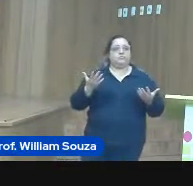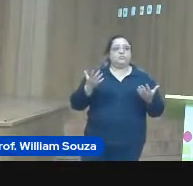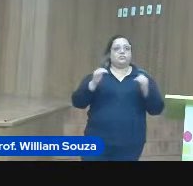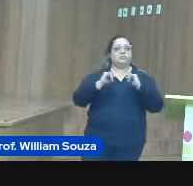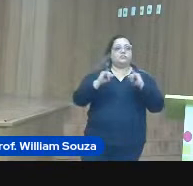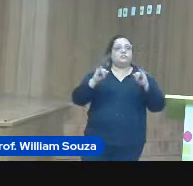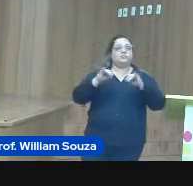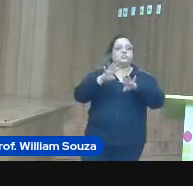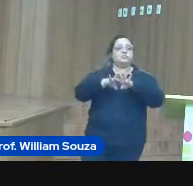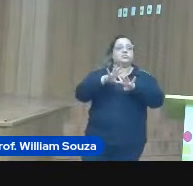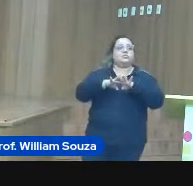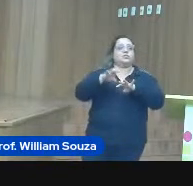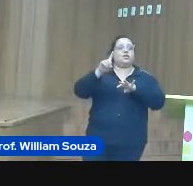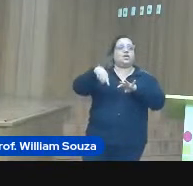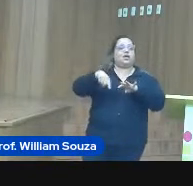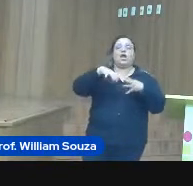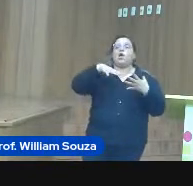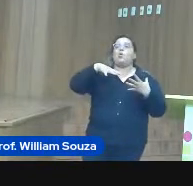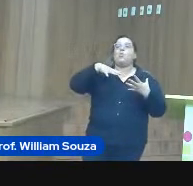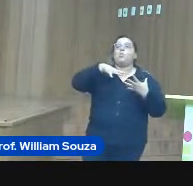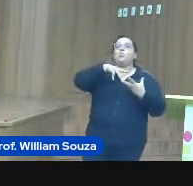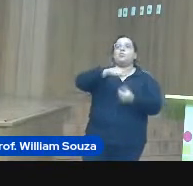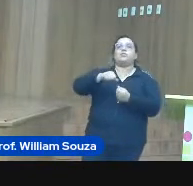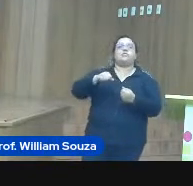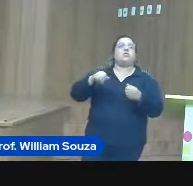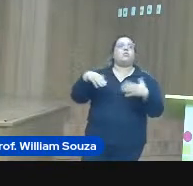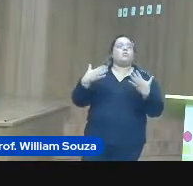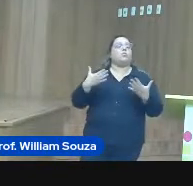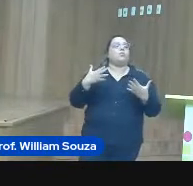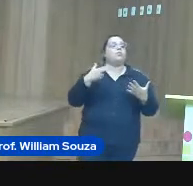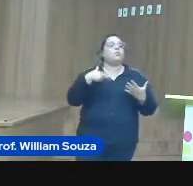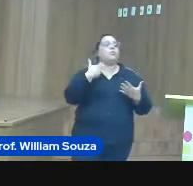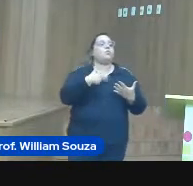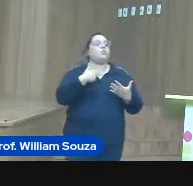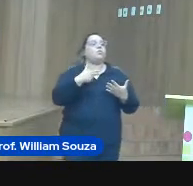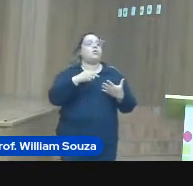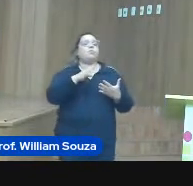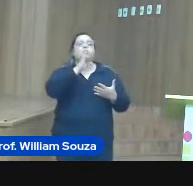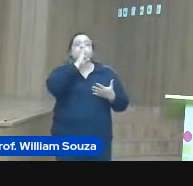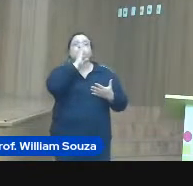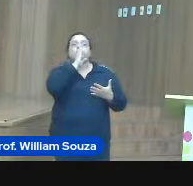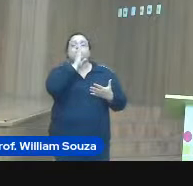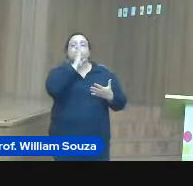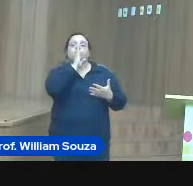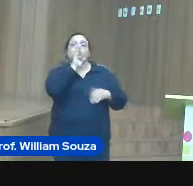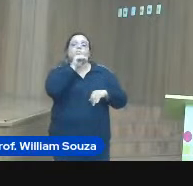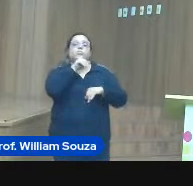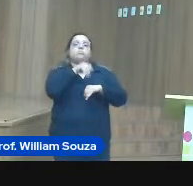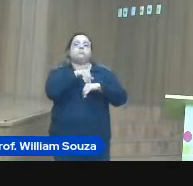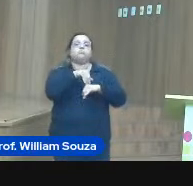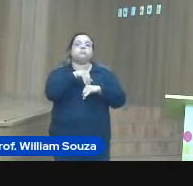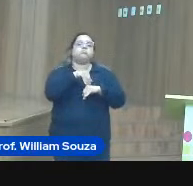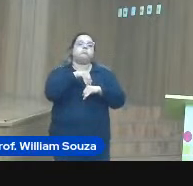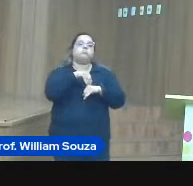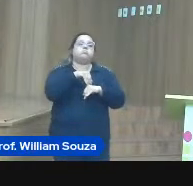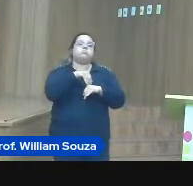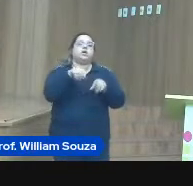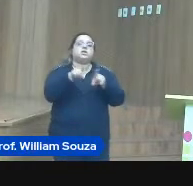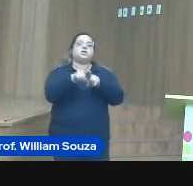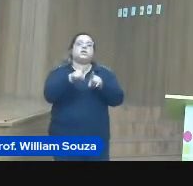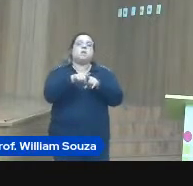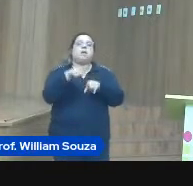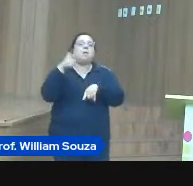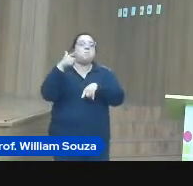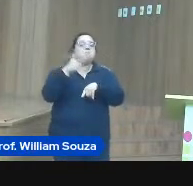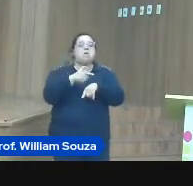matemática é universal, quando o que a gente fez foi silenciar, foi matar, foi